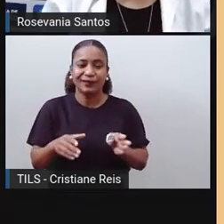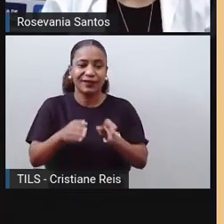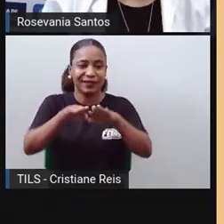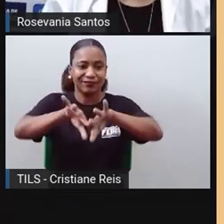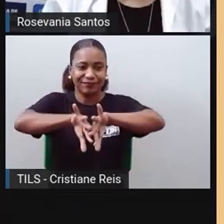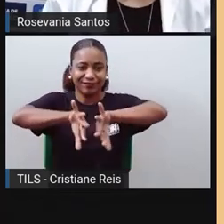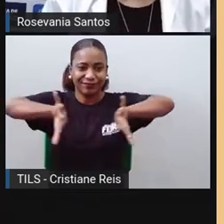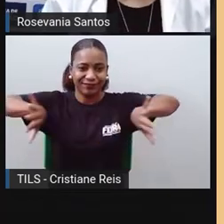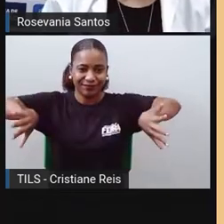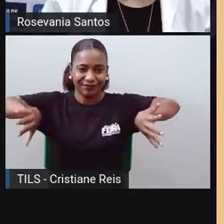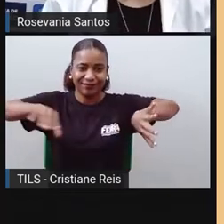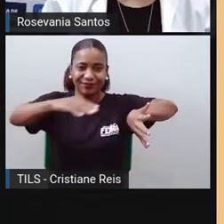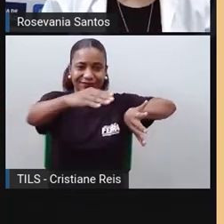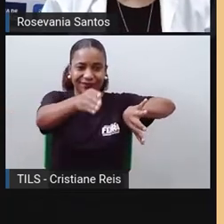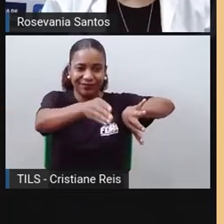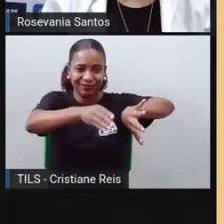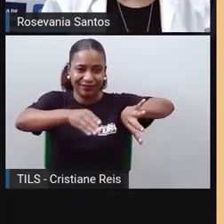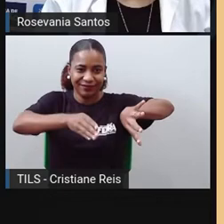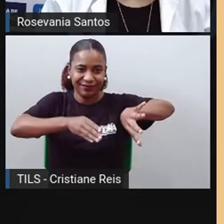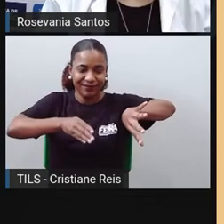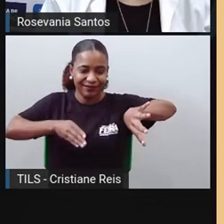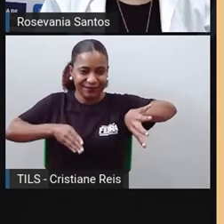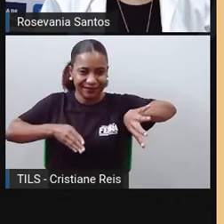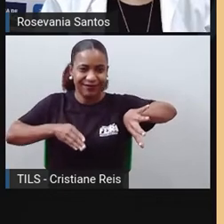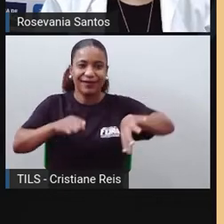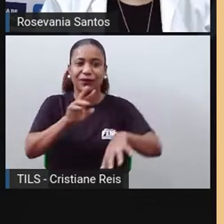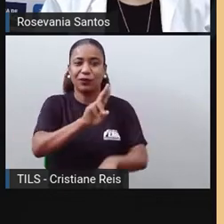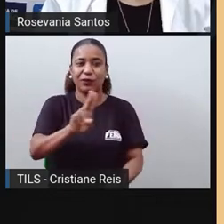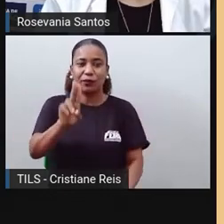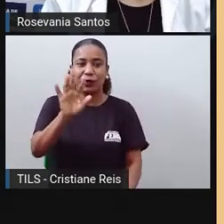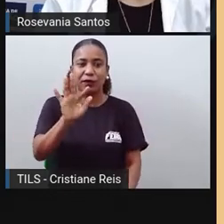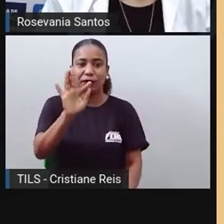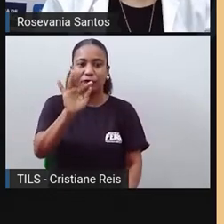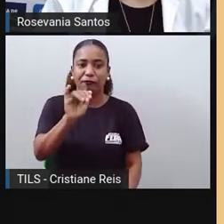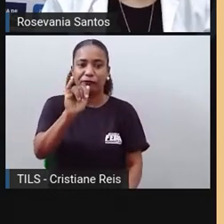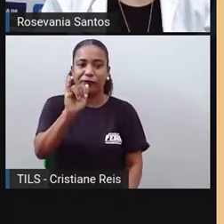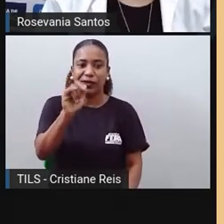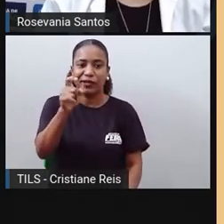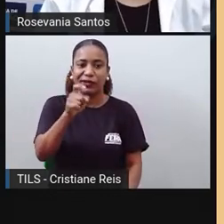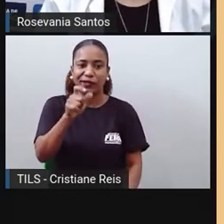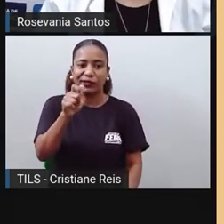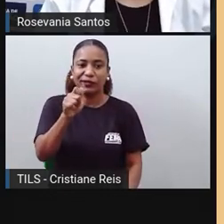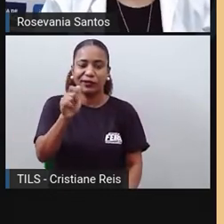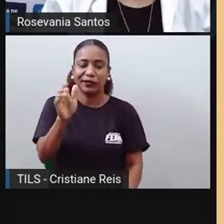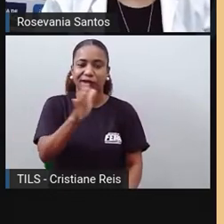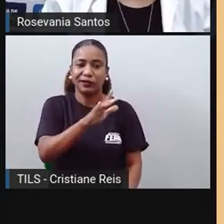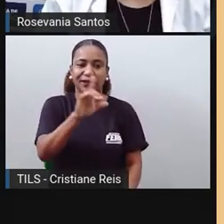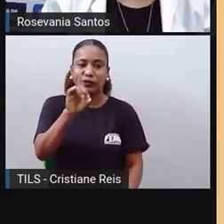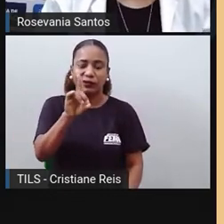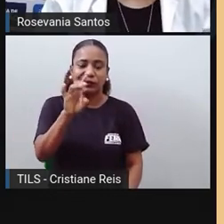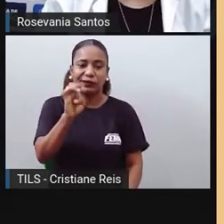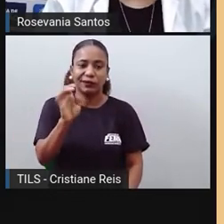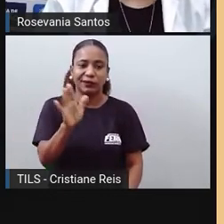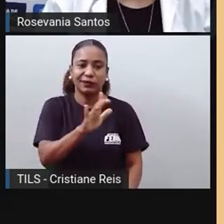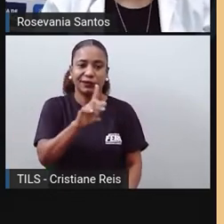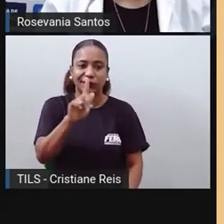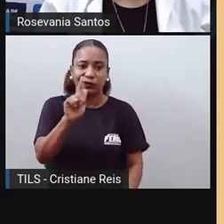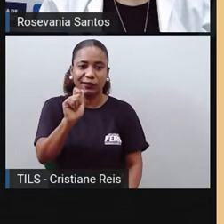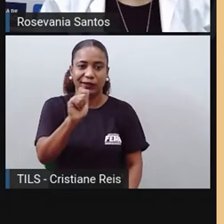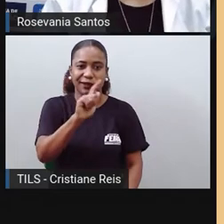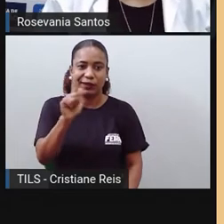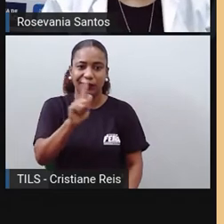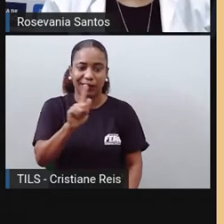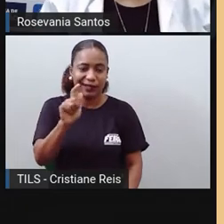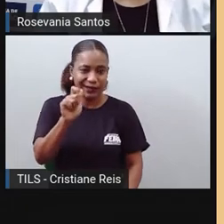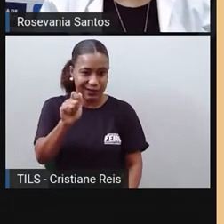tem aqui esse pedacinho aqui do planeta, que nós, professores de geografia, costumamos dizer, né, que é o pedacinho mais quente,